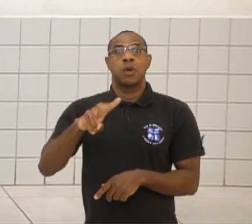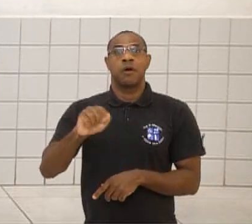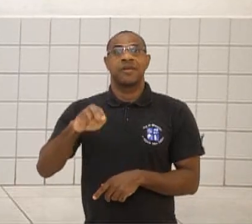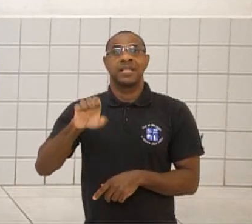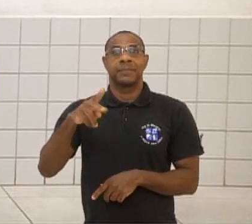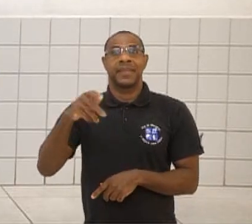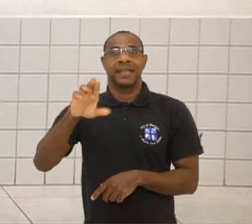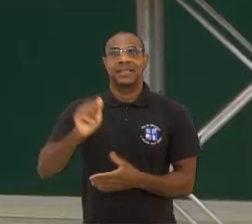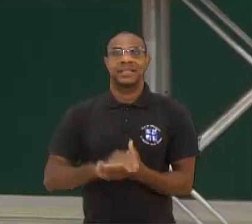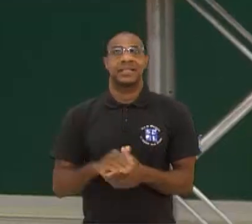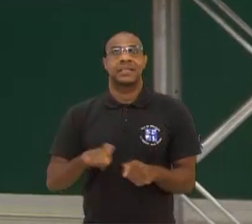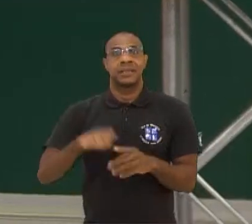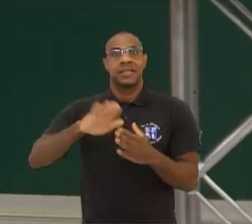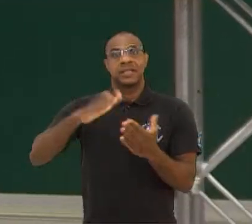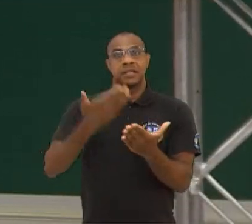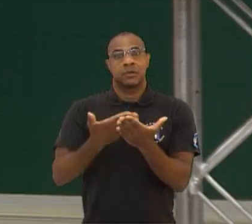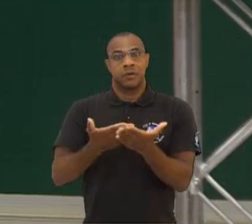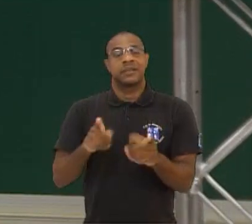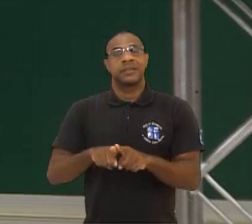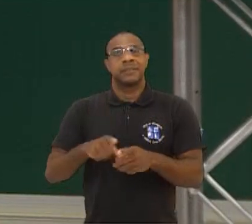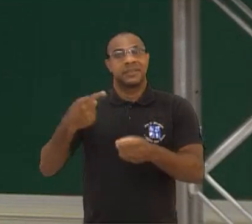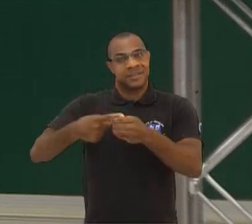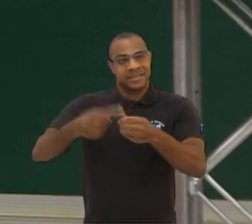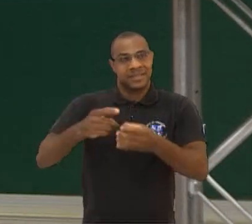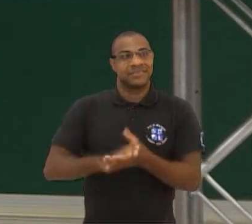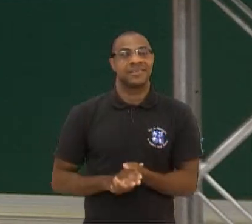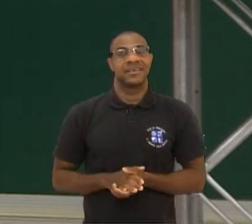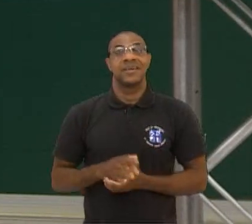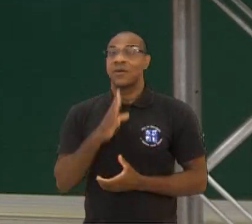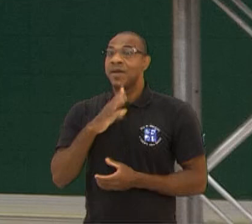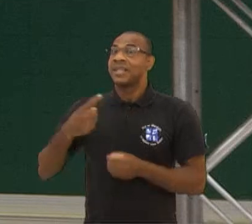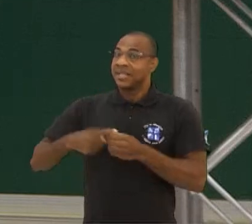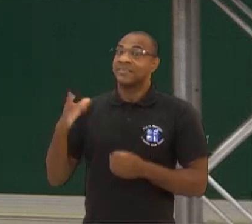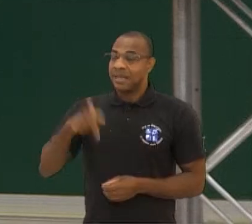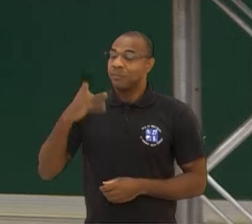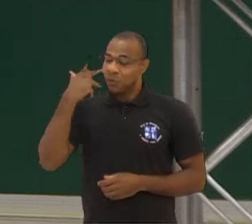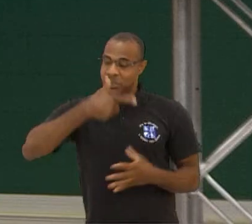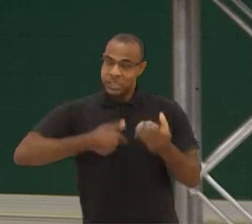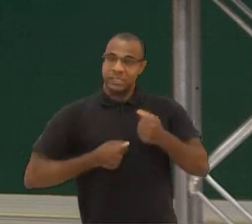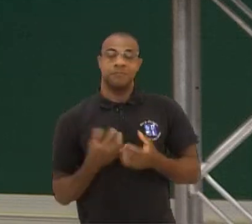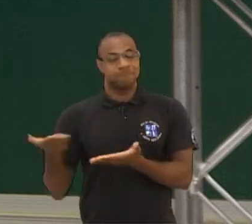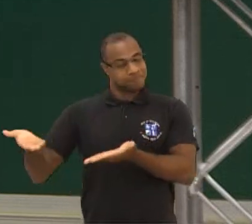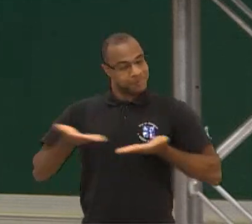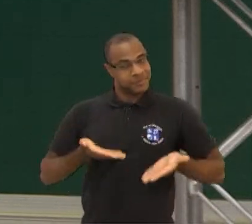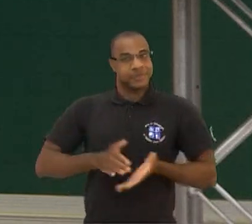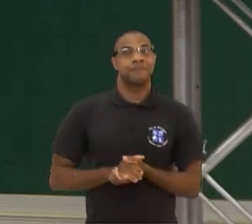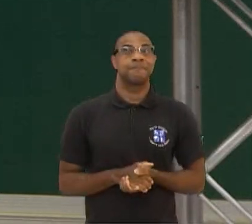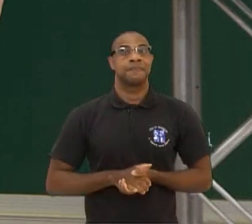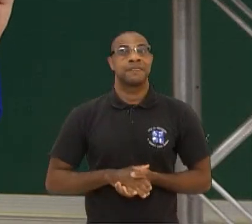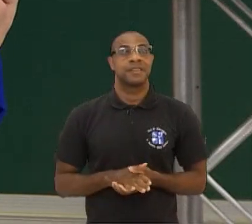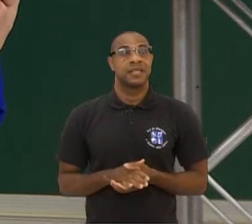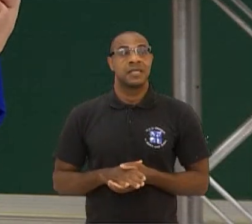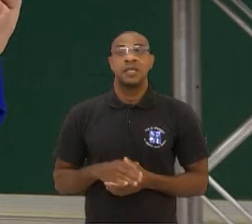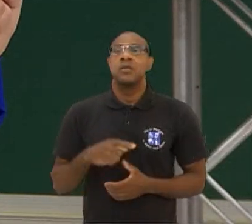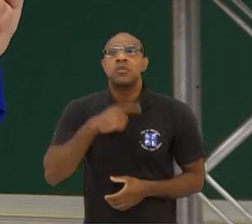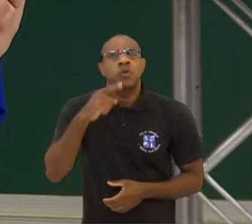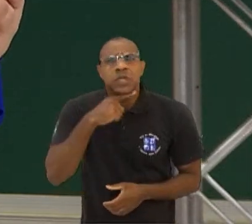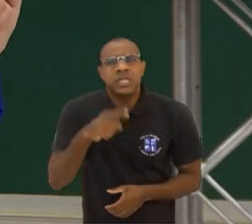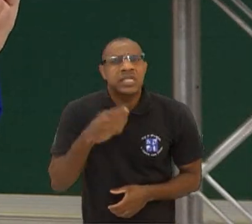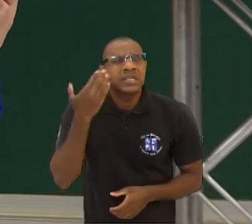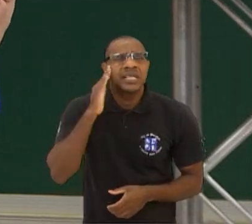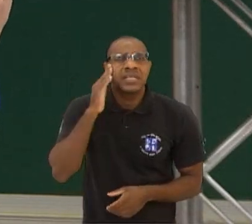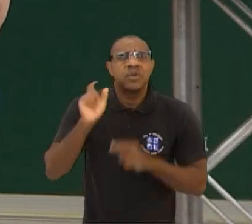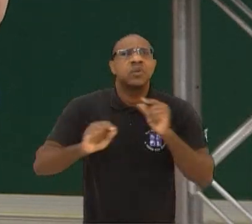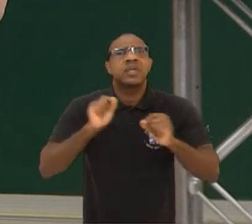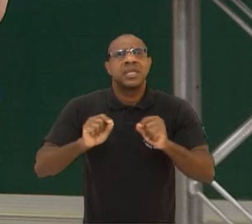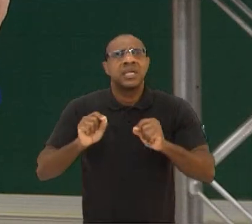Nova Esperança, em Nova Esperança. Conheço sua cidade, muito bonita. Seja bem-vinda. Aí ela diz assim, não consegui entender